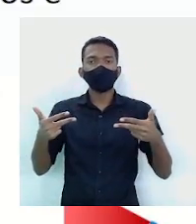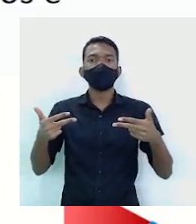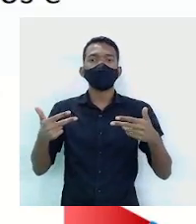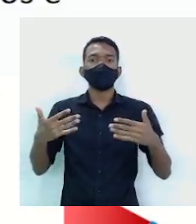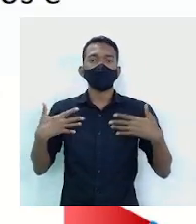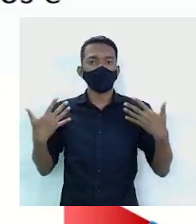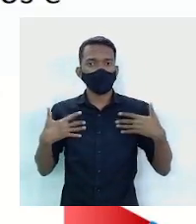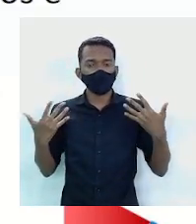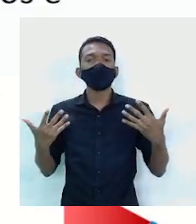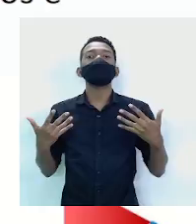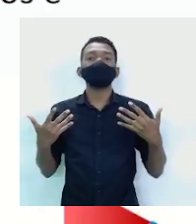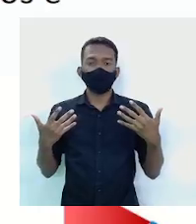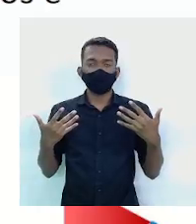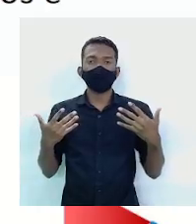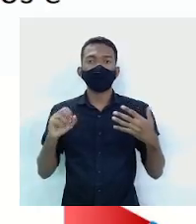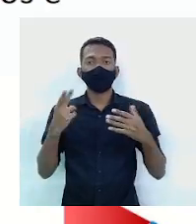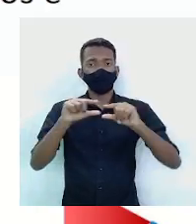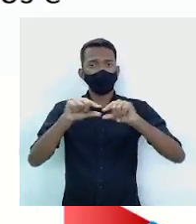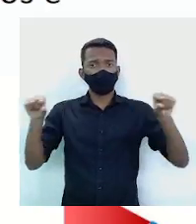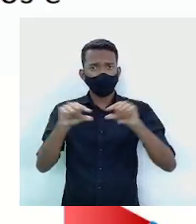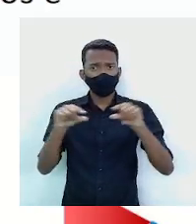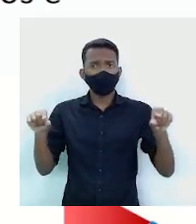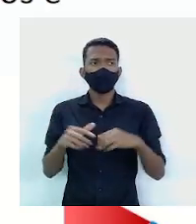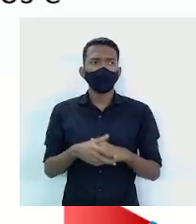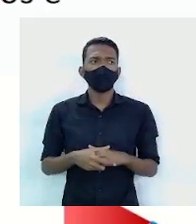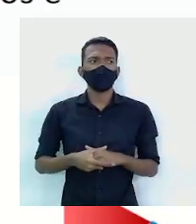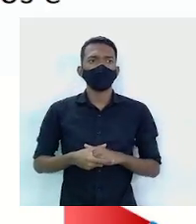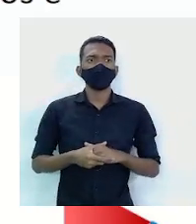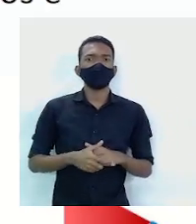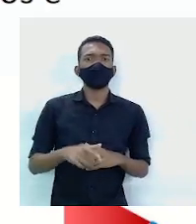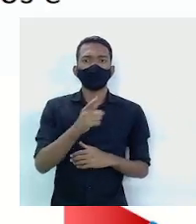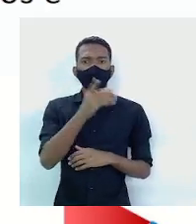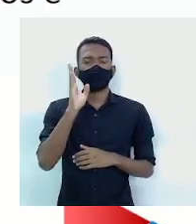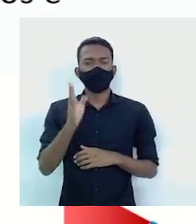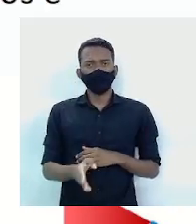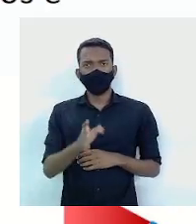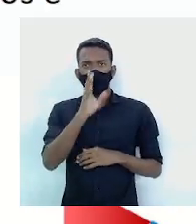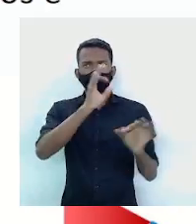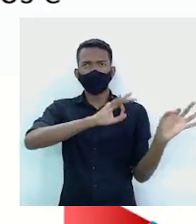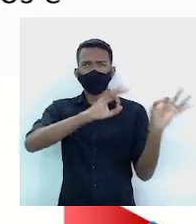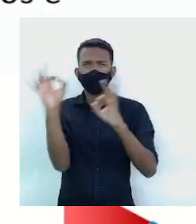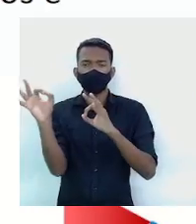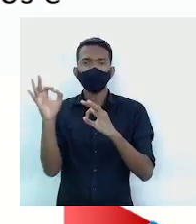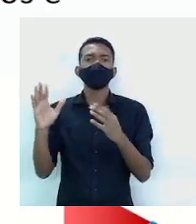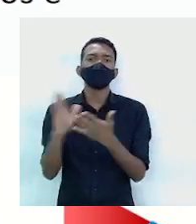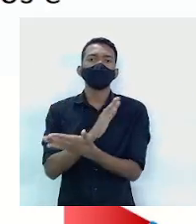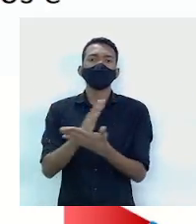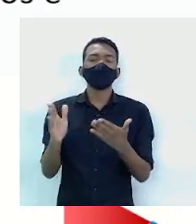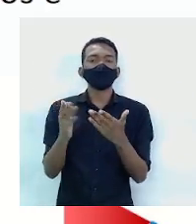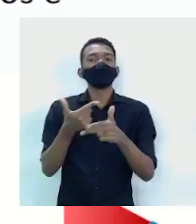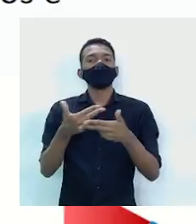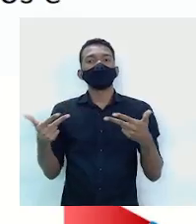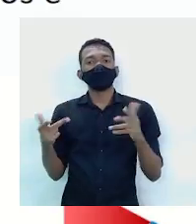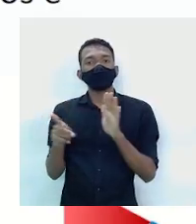e legendas. Gente, vocês que assistem, né, alguns canais de YouTube, que vêm